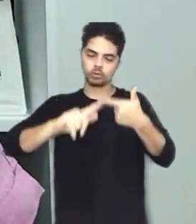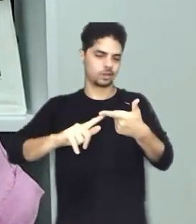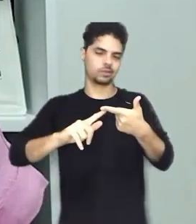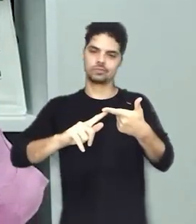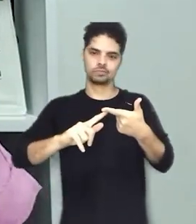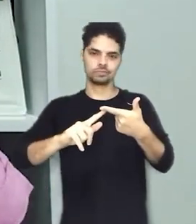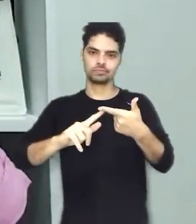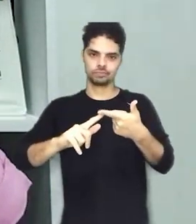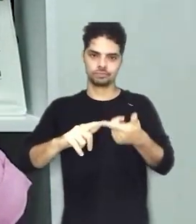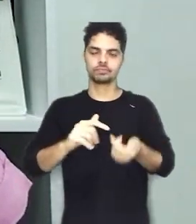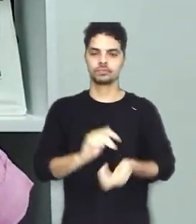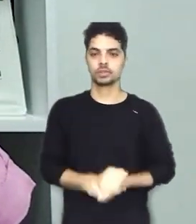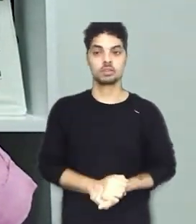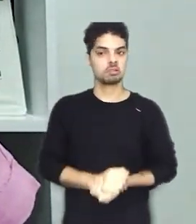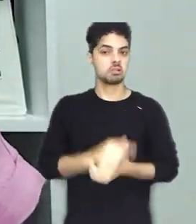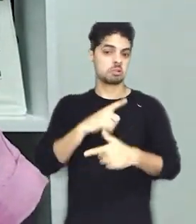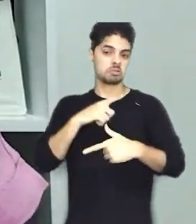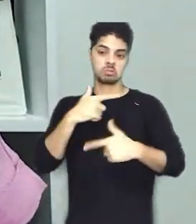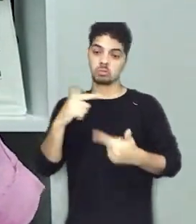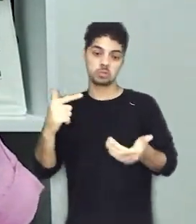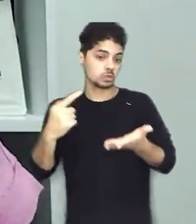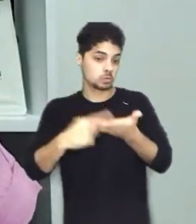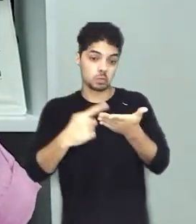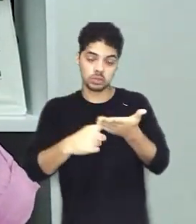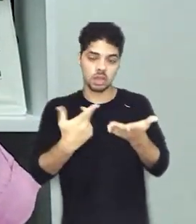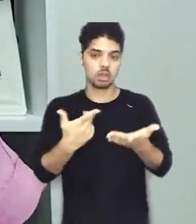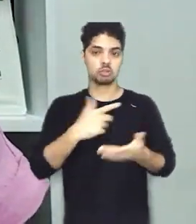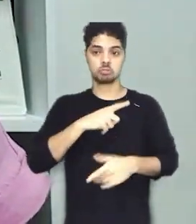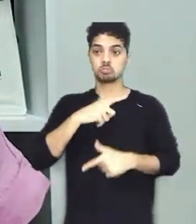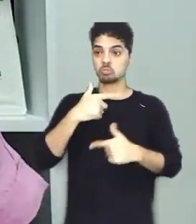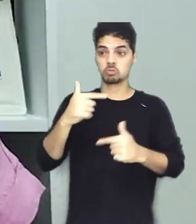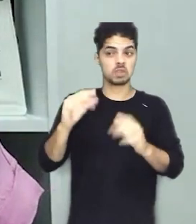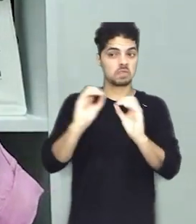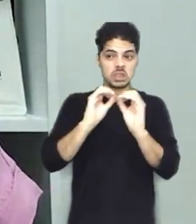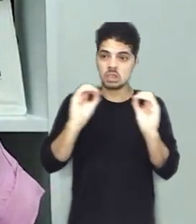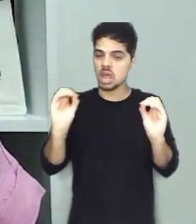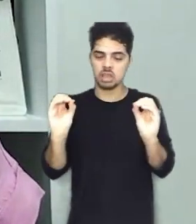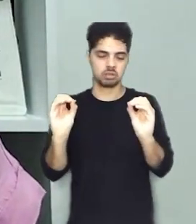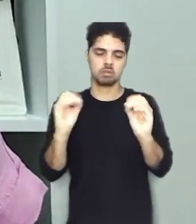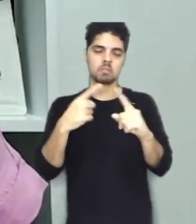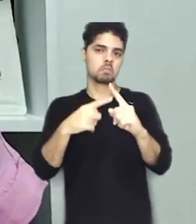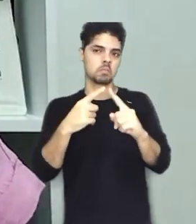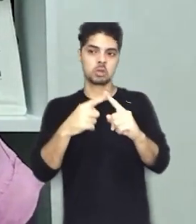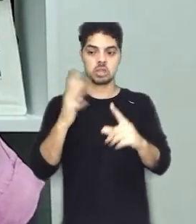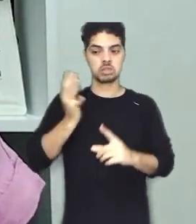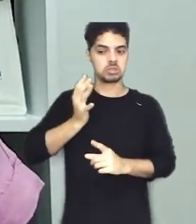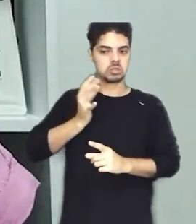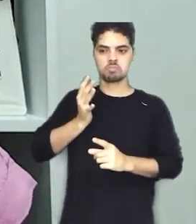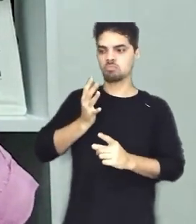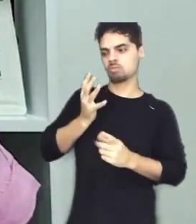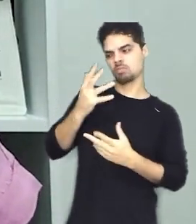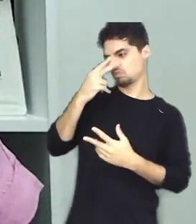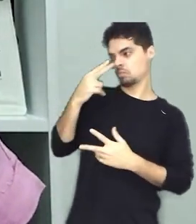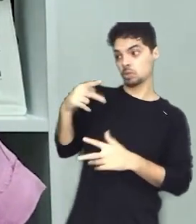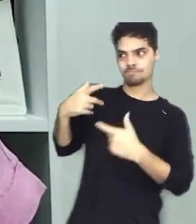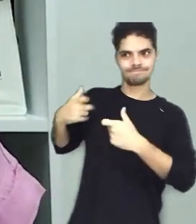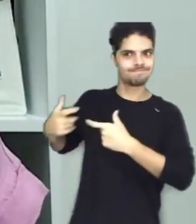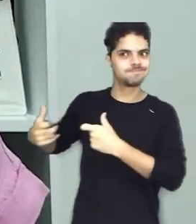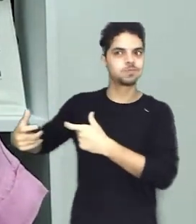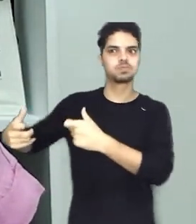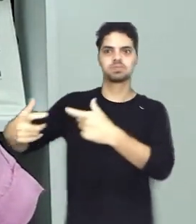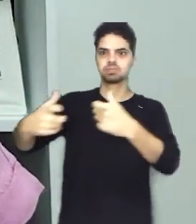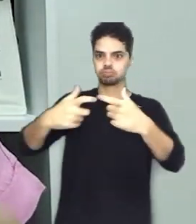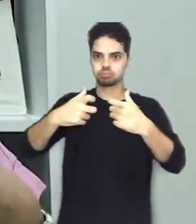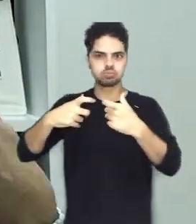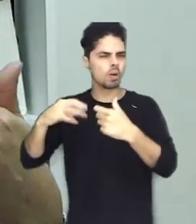não foi. Pelo contrário, não houve consenso e nem acordo entre as elites.